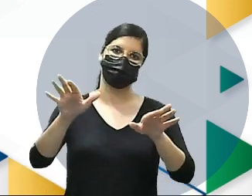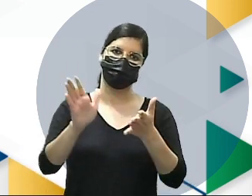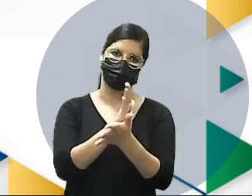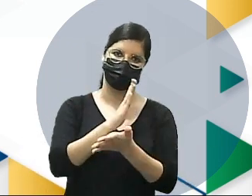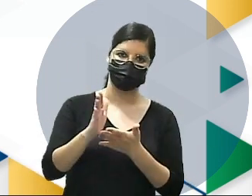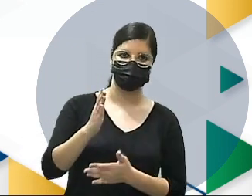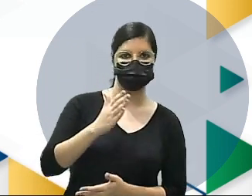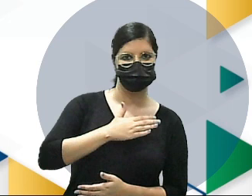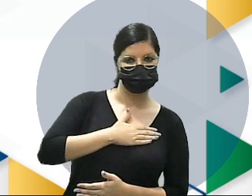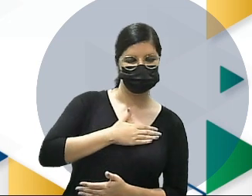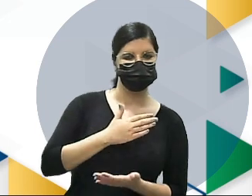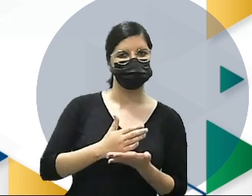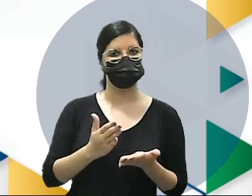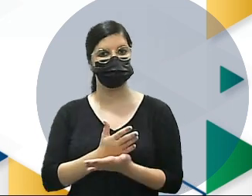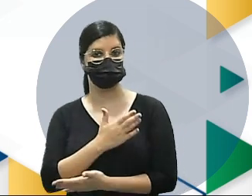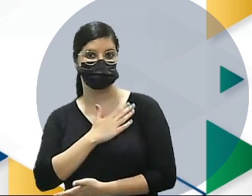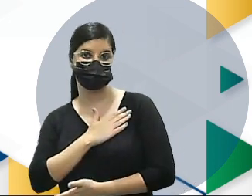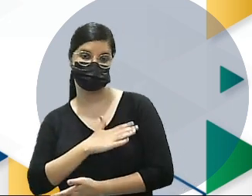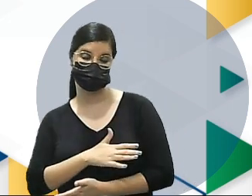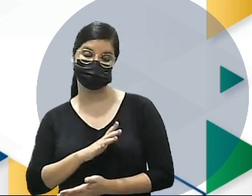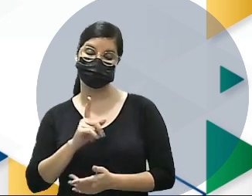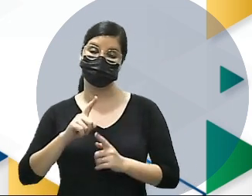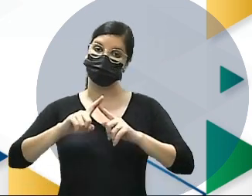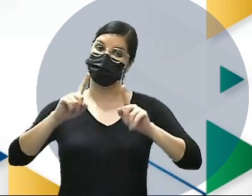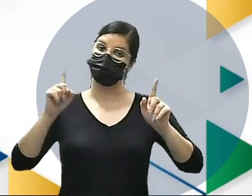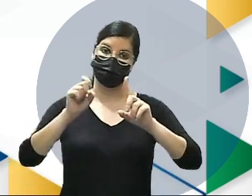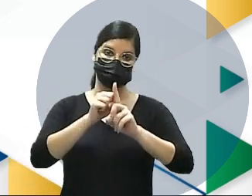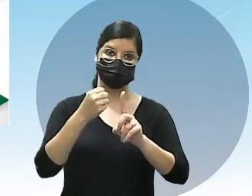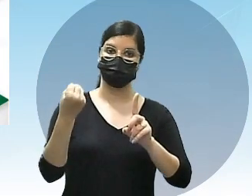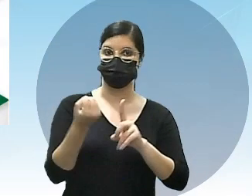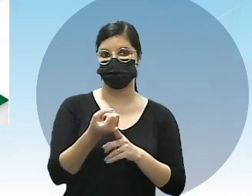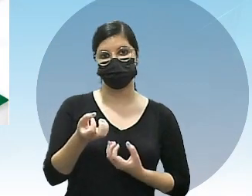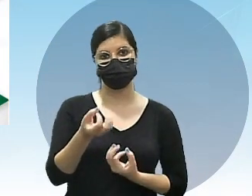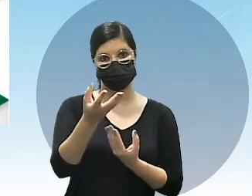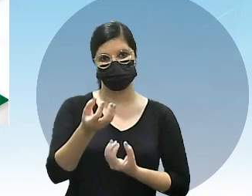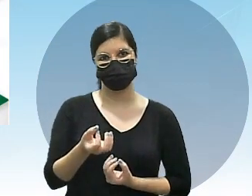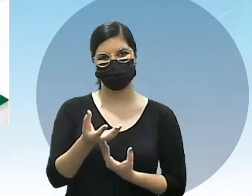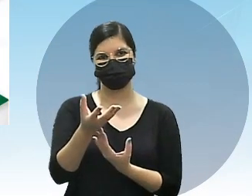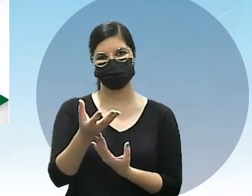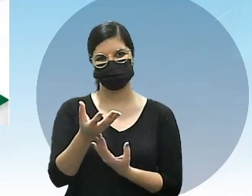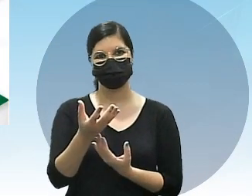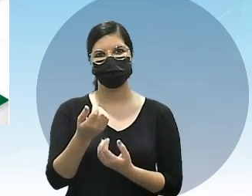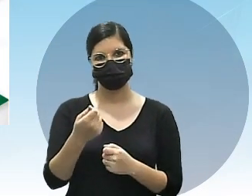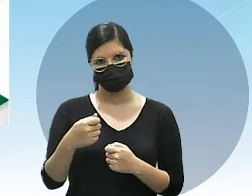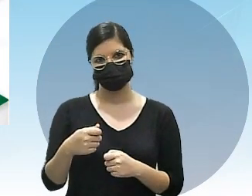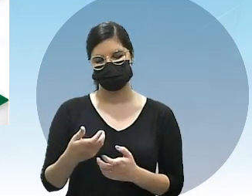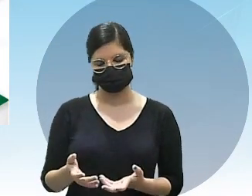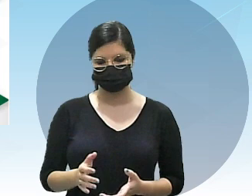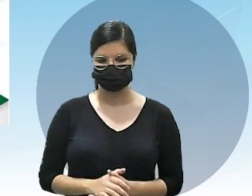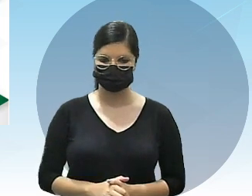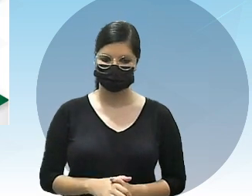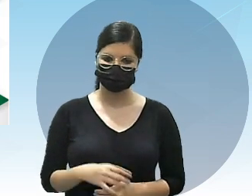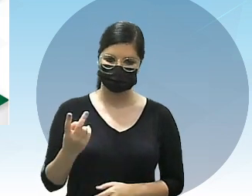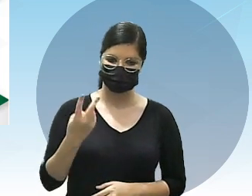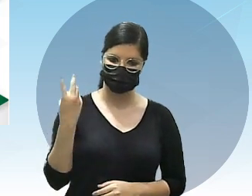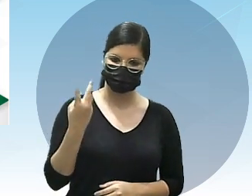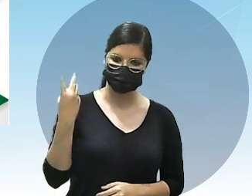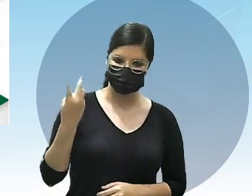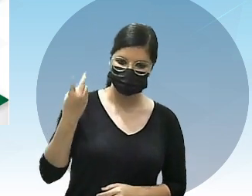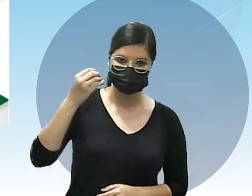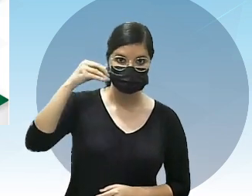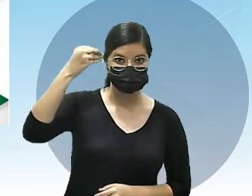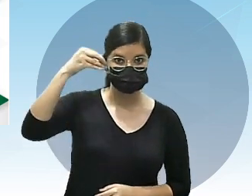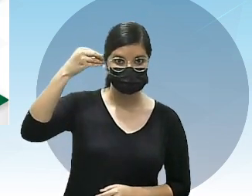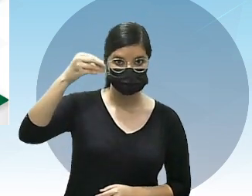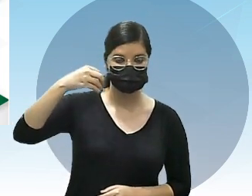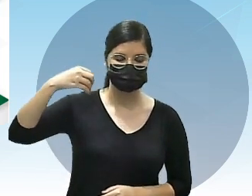não é uma forma que a sociedade tem de se expressar através da dança então isso precisa e na valorização da Constante